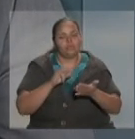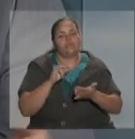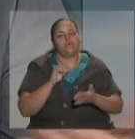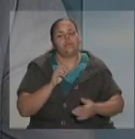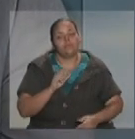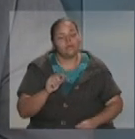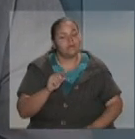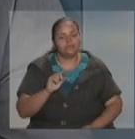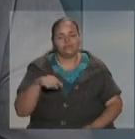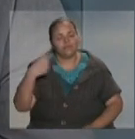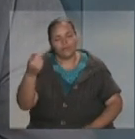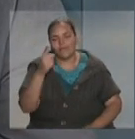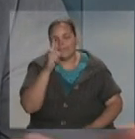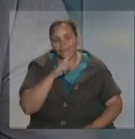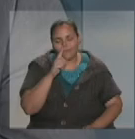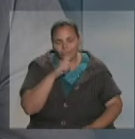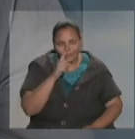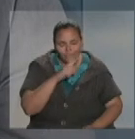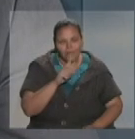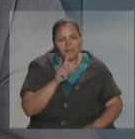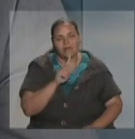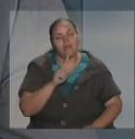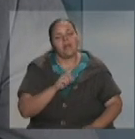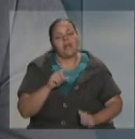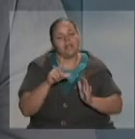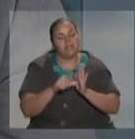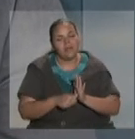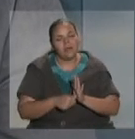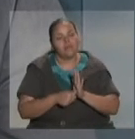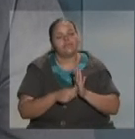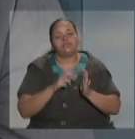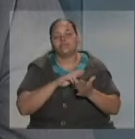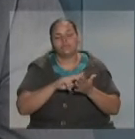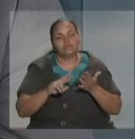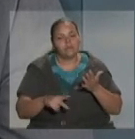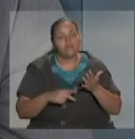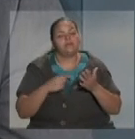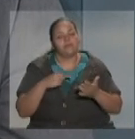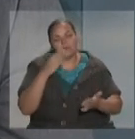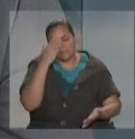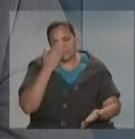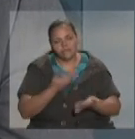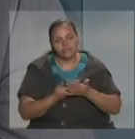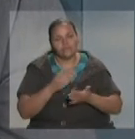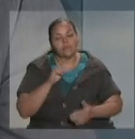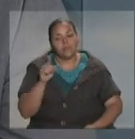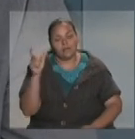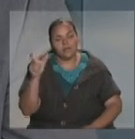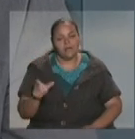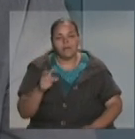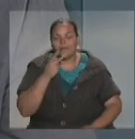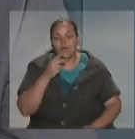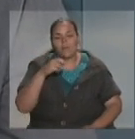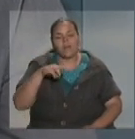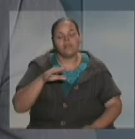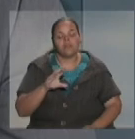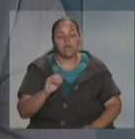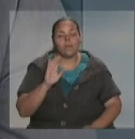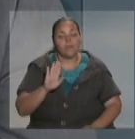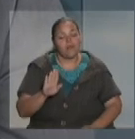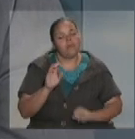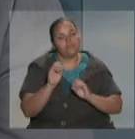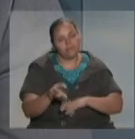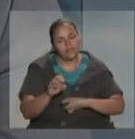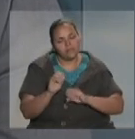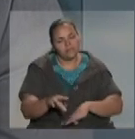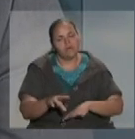haja falhas na fase externa da licitação, atrasos, etc. Então, eu acredito que não só o que o Marcelo colocou,